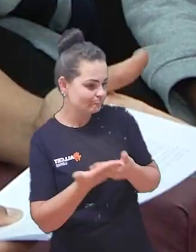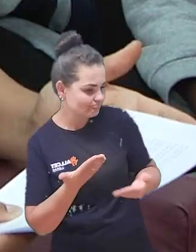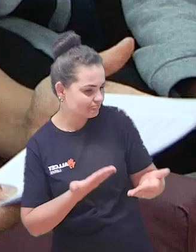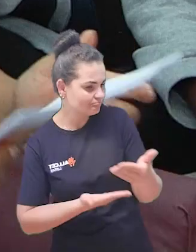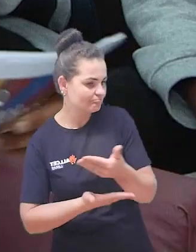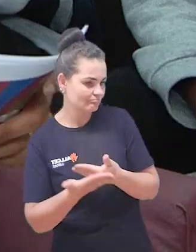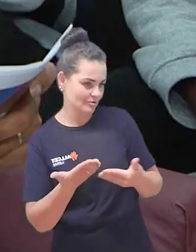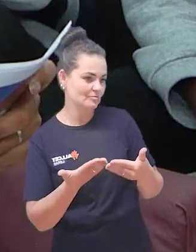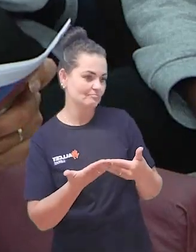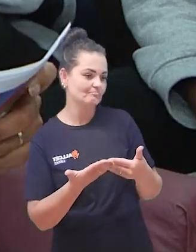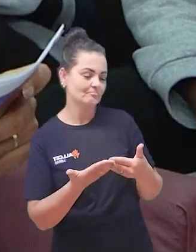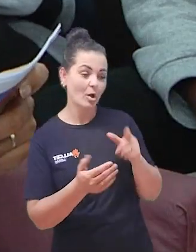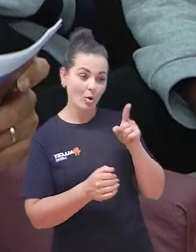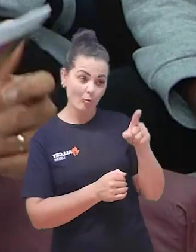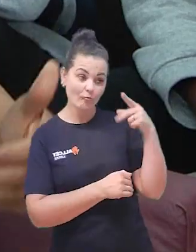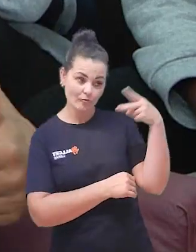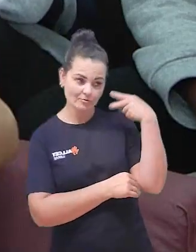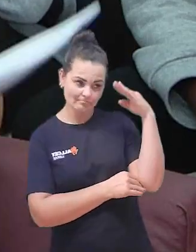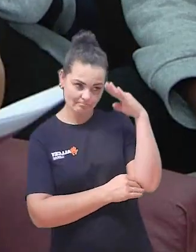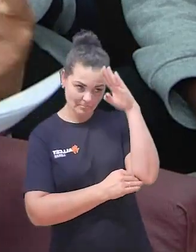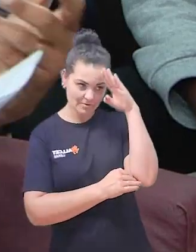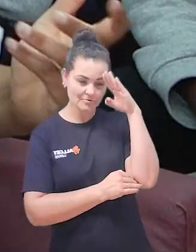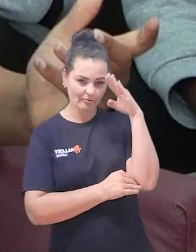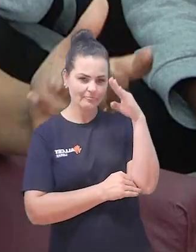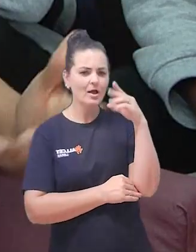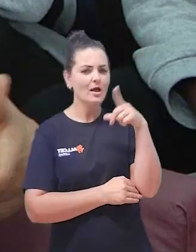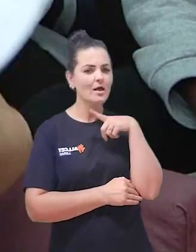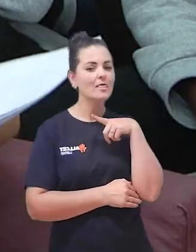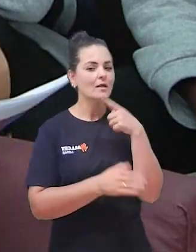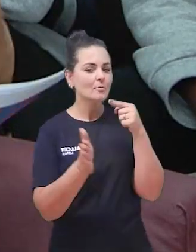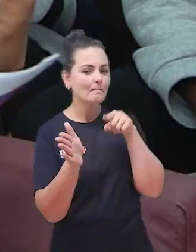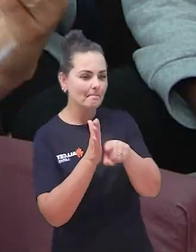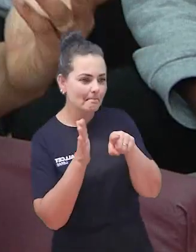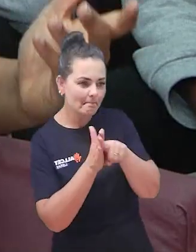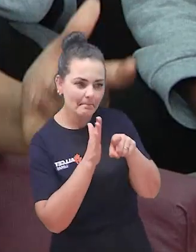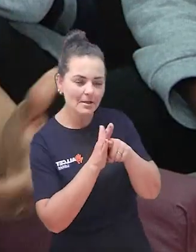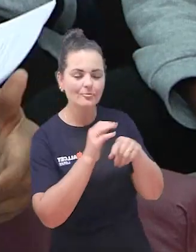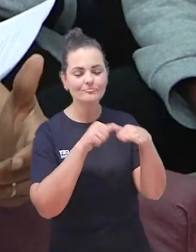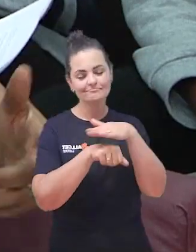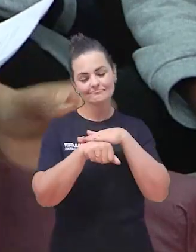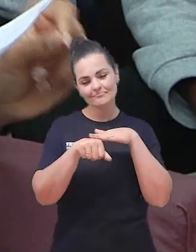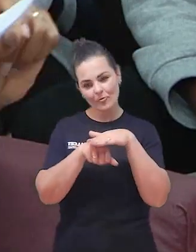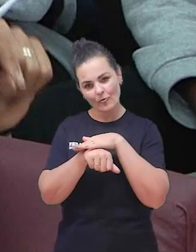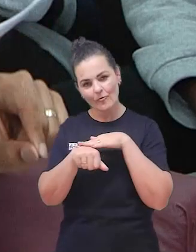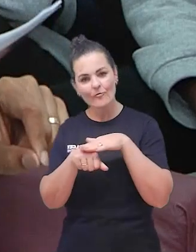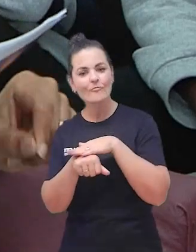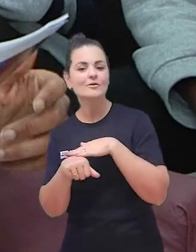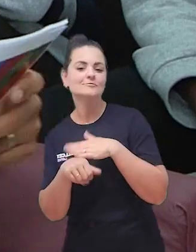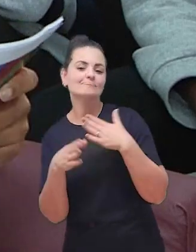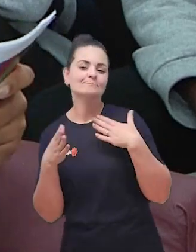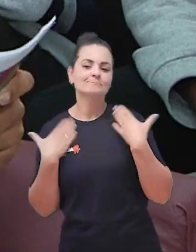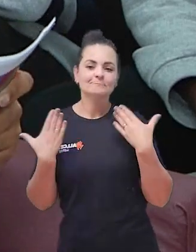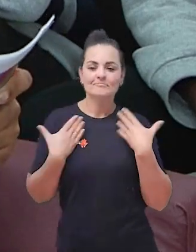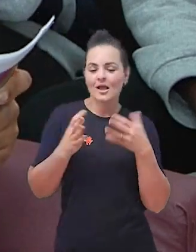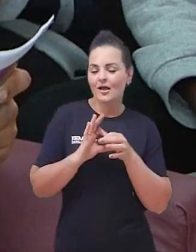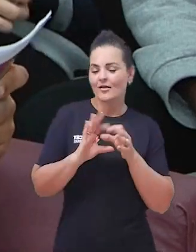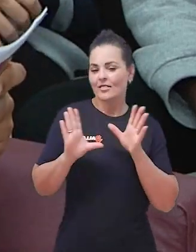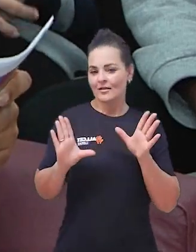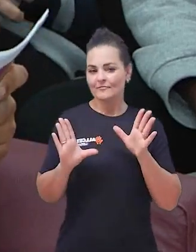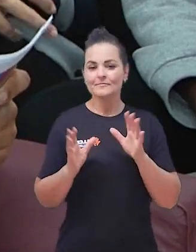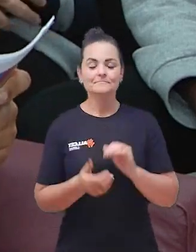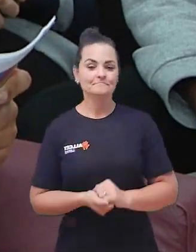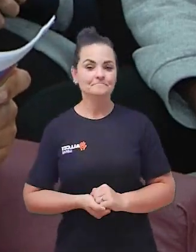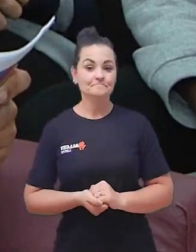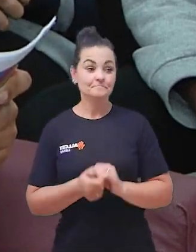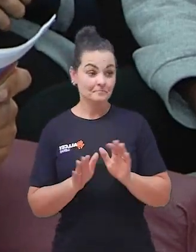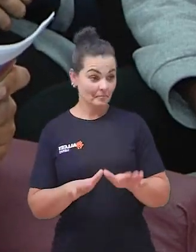interagem com o vereador, assim trazendo um ambiente de perguntas, de bastante conversa e descontração.